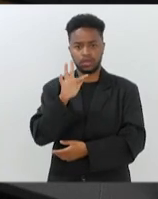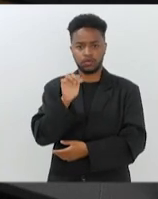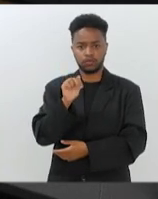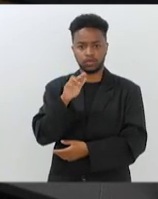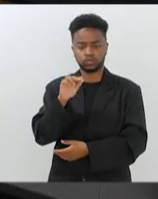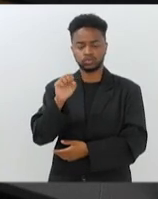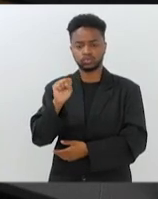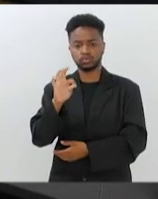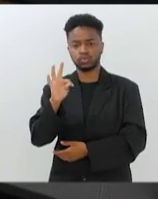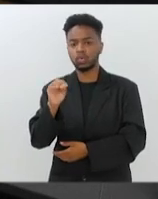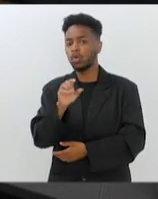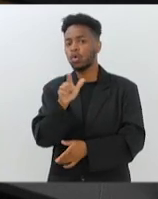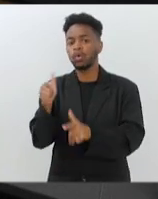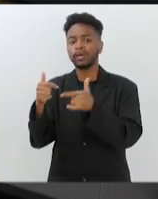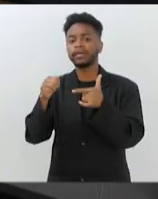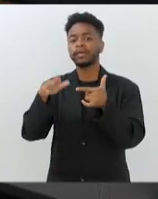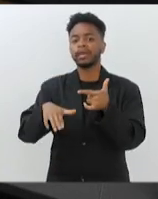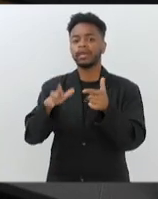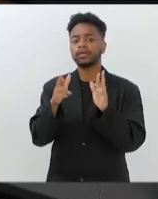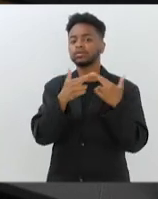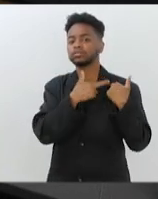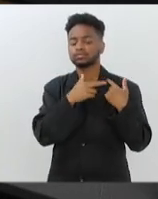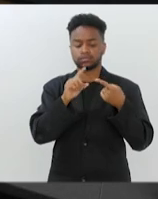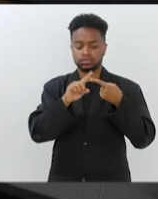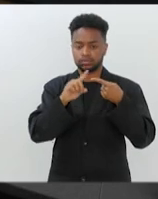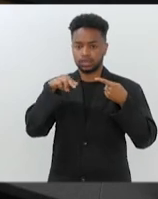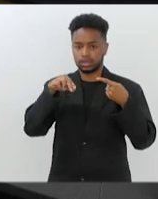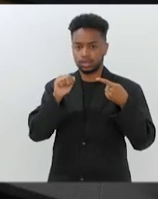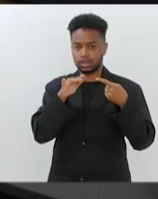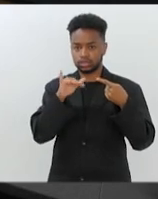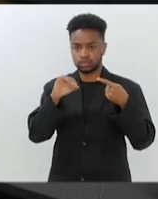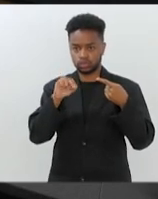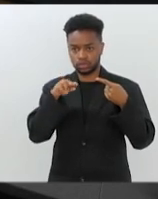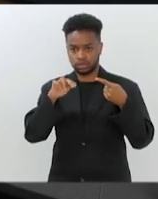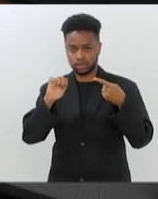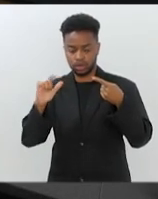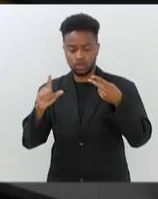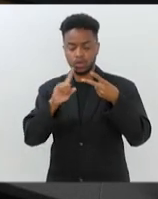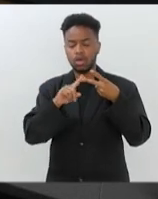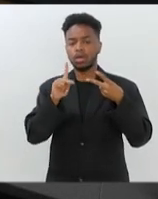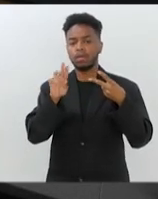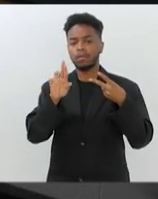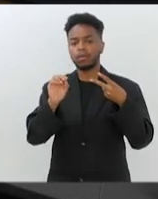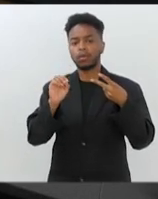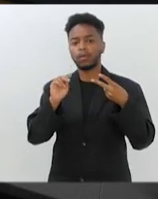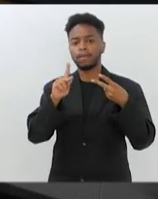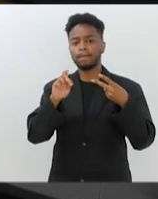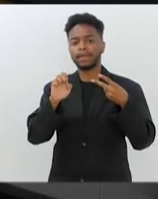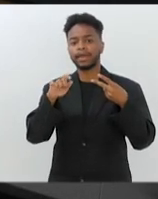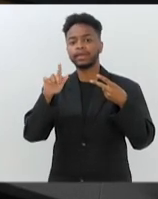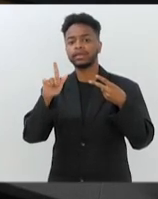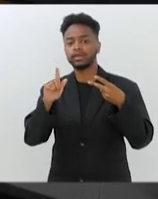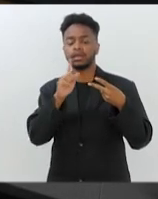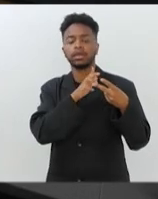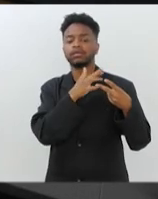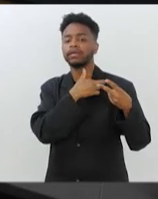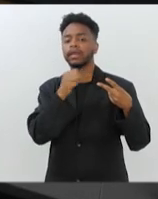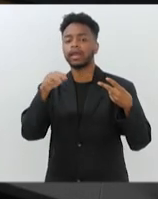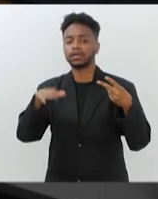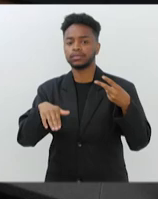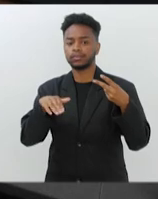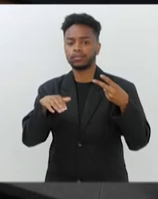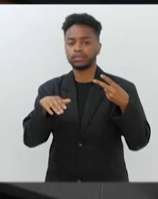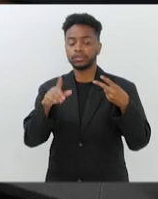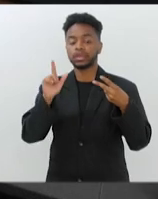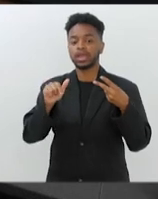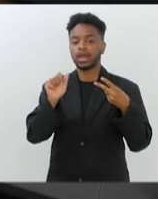quem são os responsáveis Nacional sim é a propeg quem é o responsável propeg nós tratamos diretamente lá